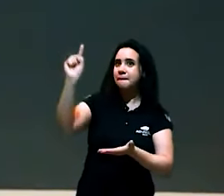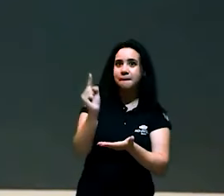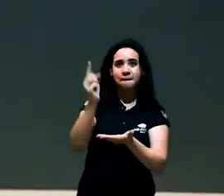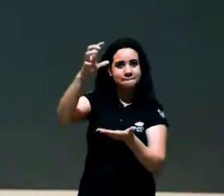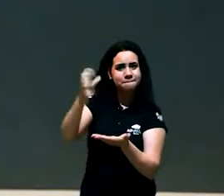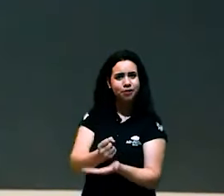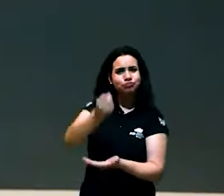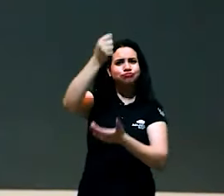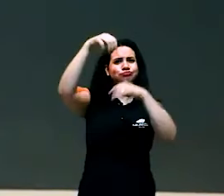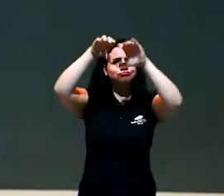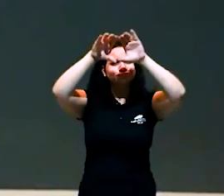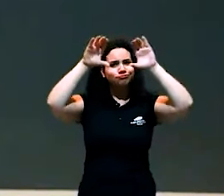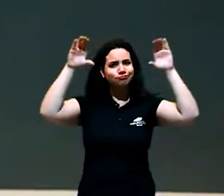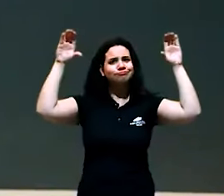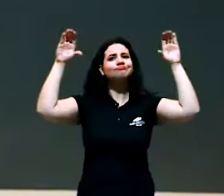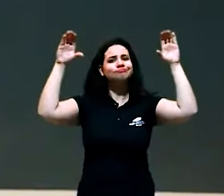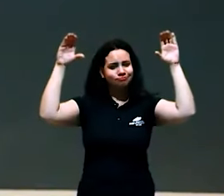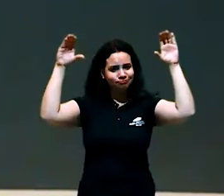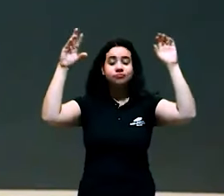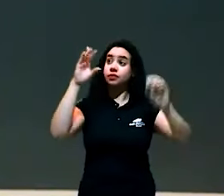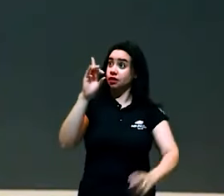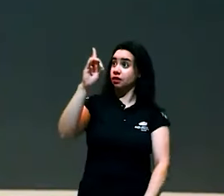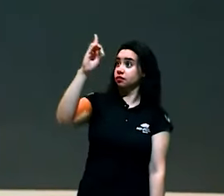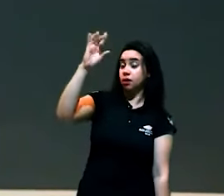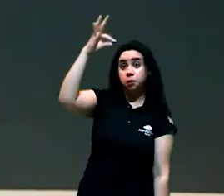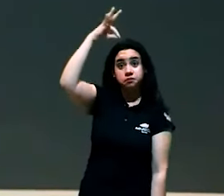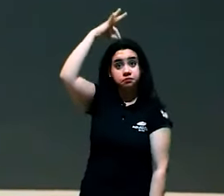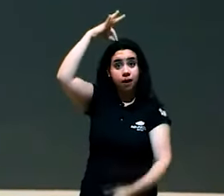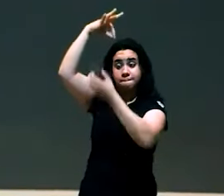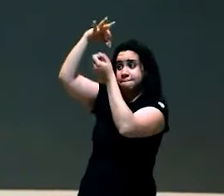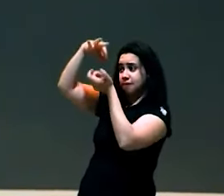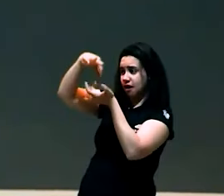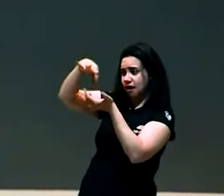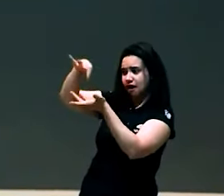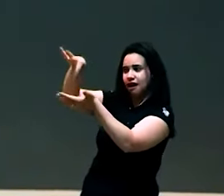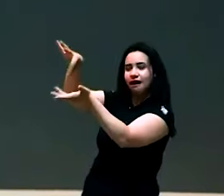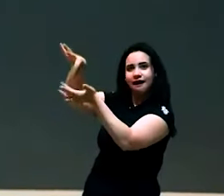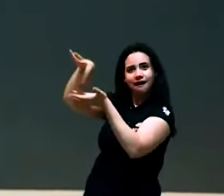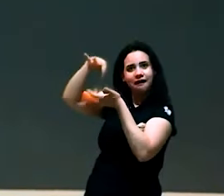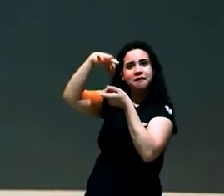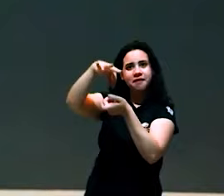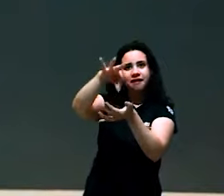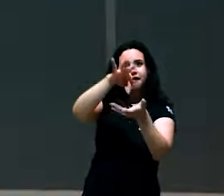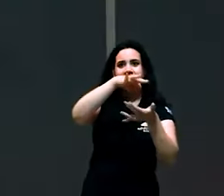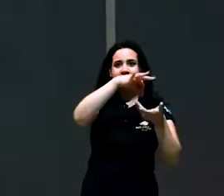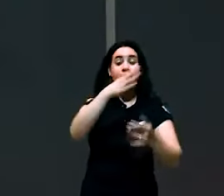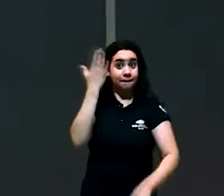E quando Deus derrama do Espírito Santo sobre a vida deste homem, este homem ficou